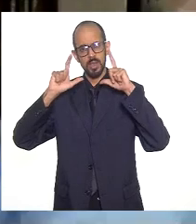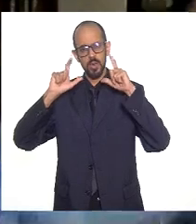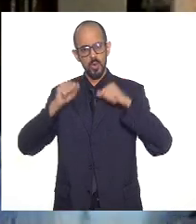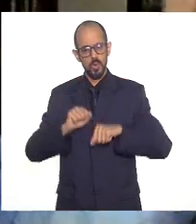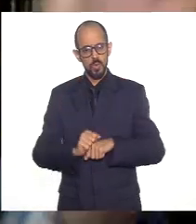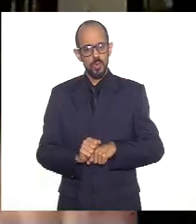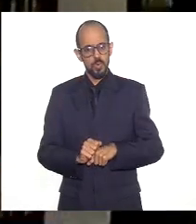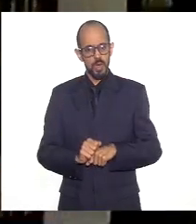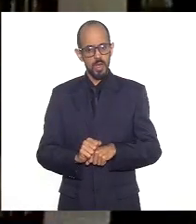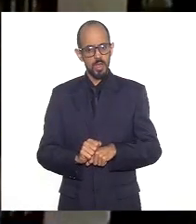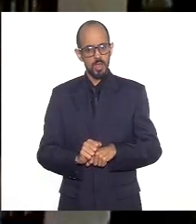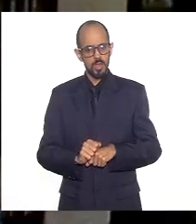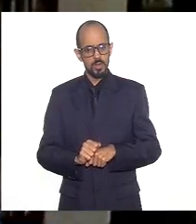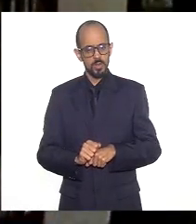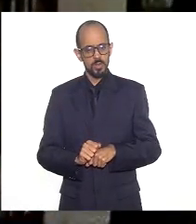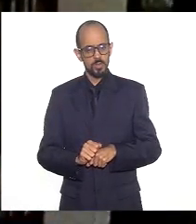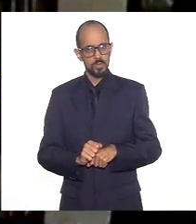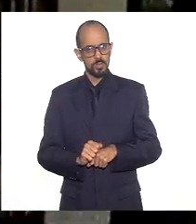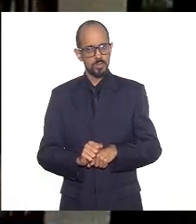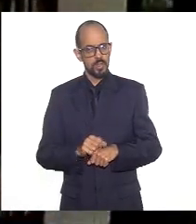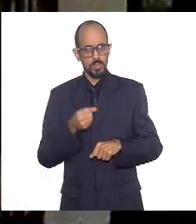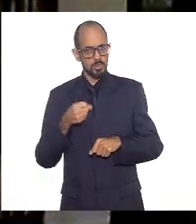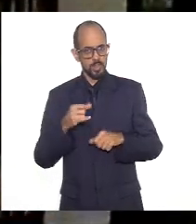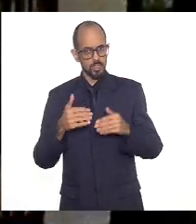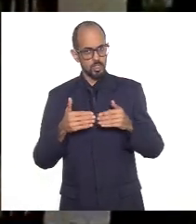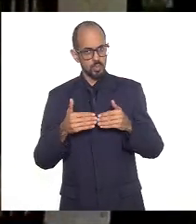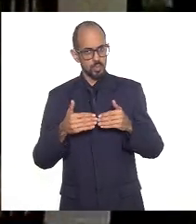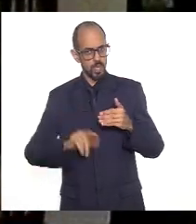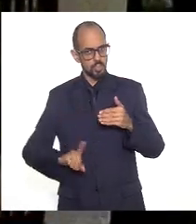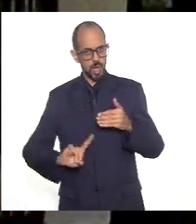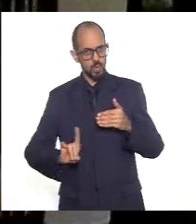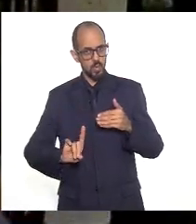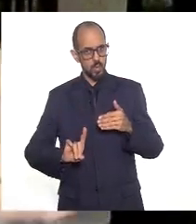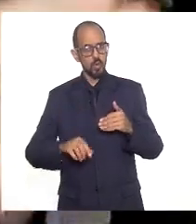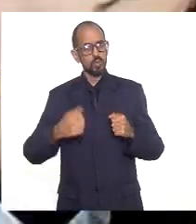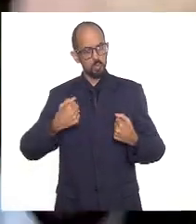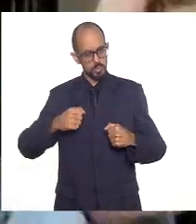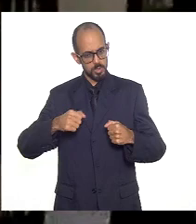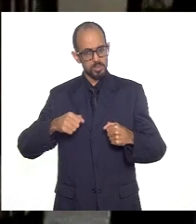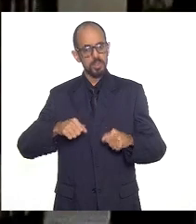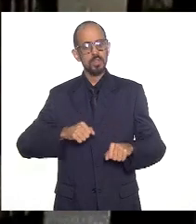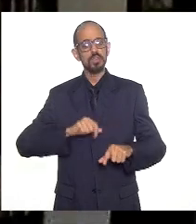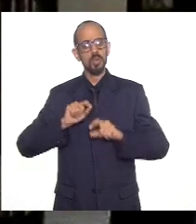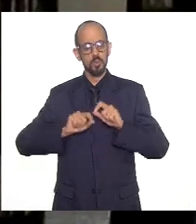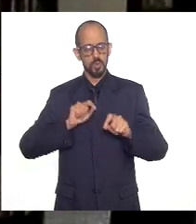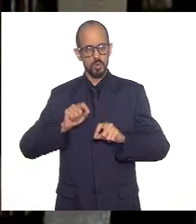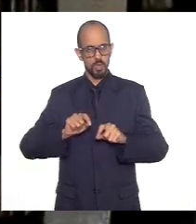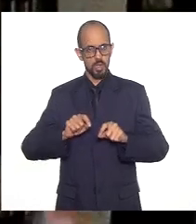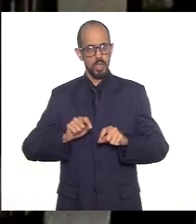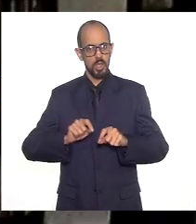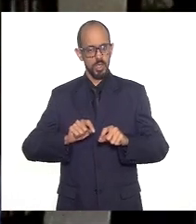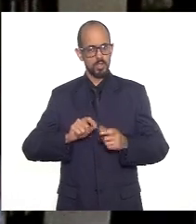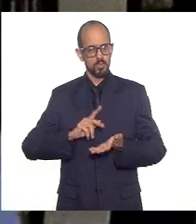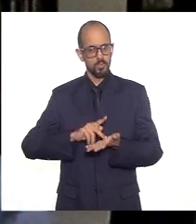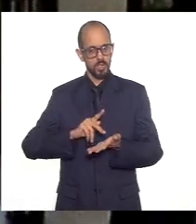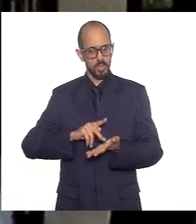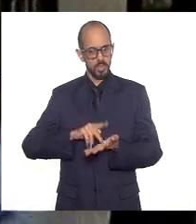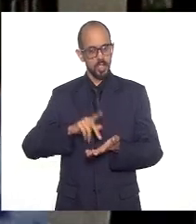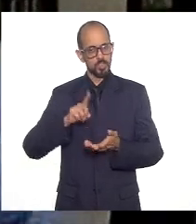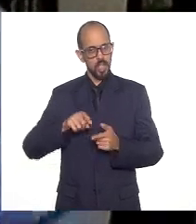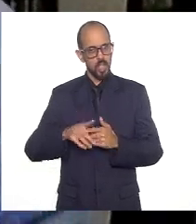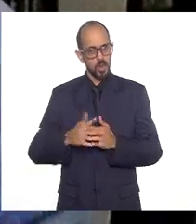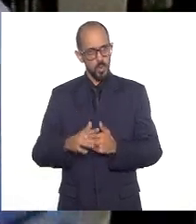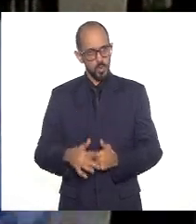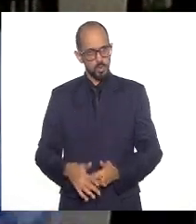achar que não está de acordo com o mando figurino, tentar exatamente que sejam feitos os